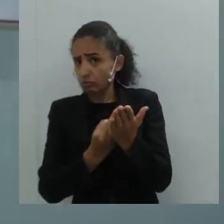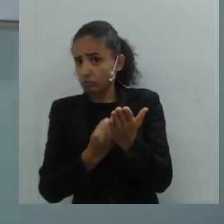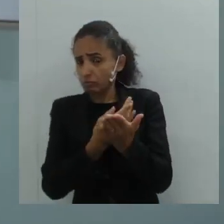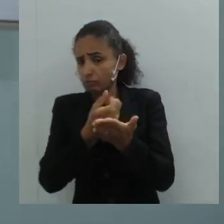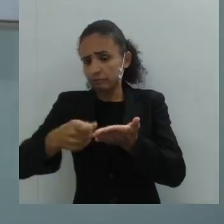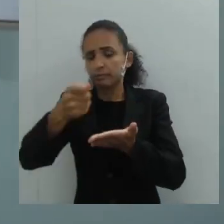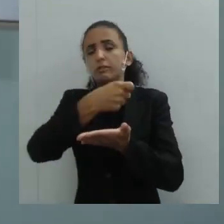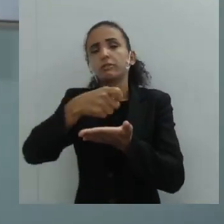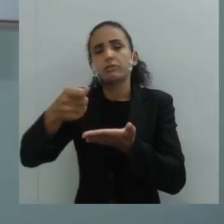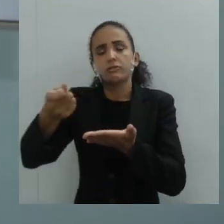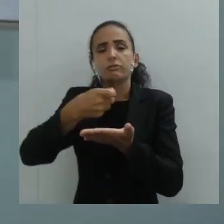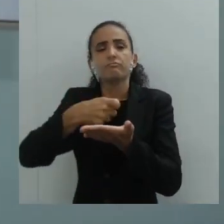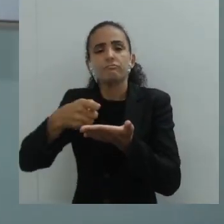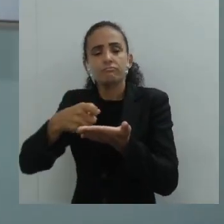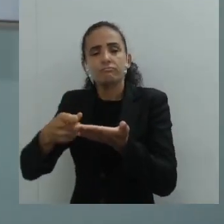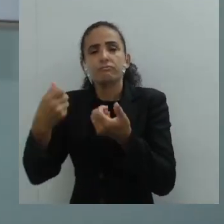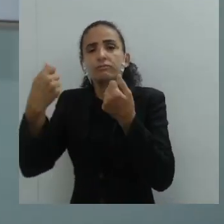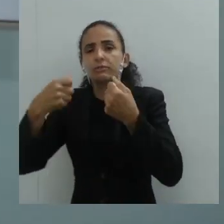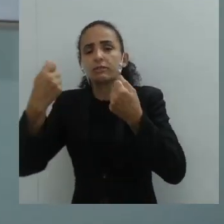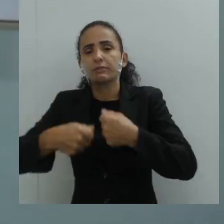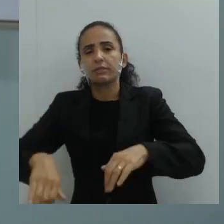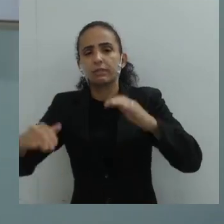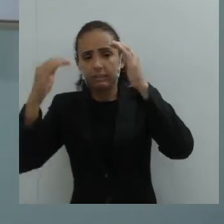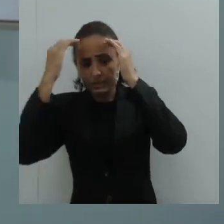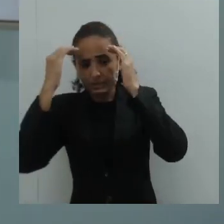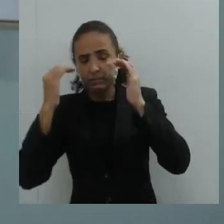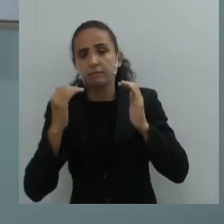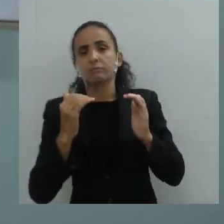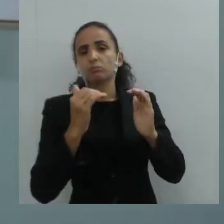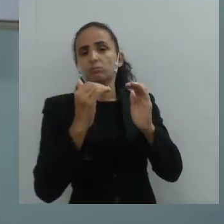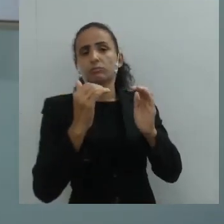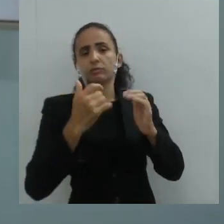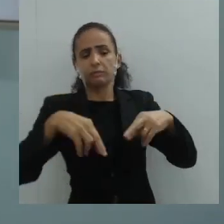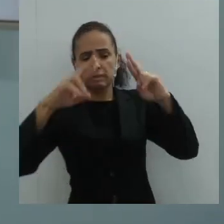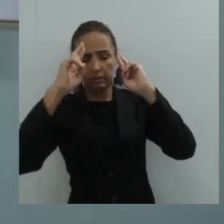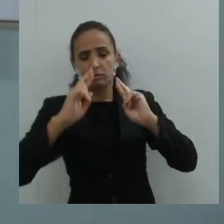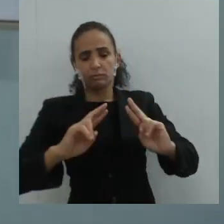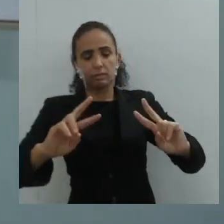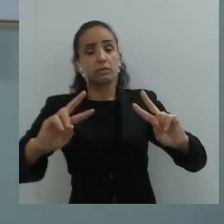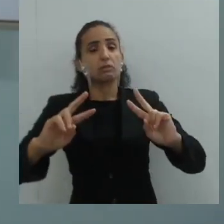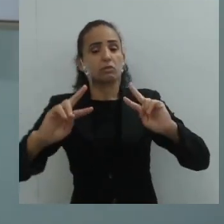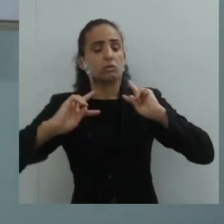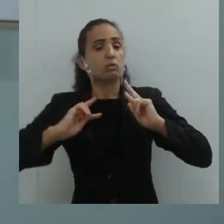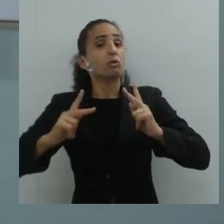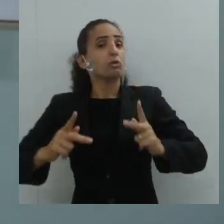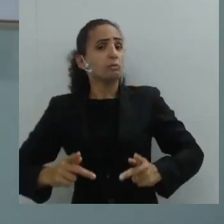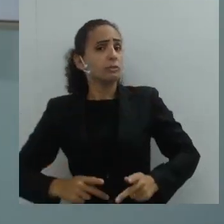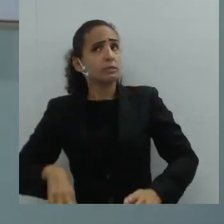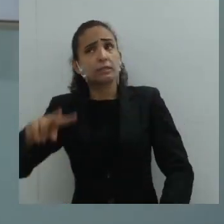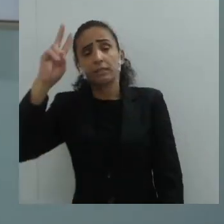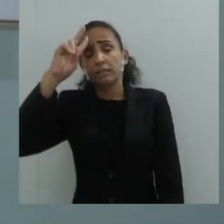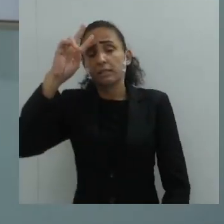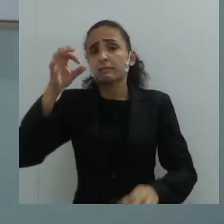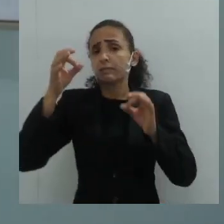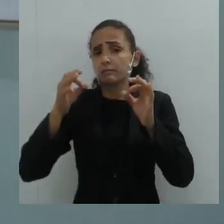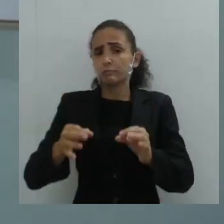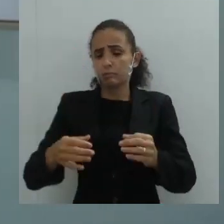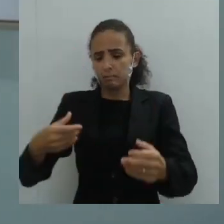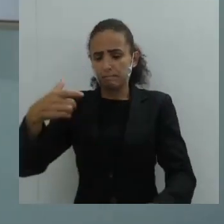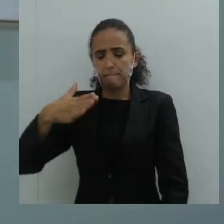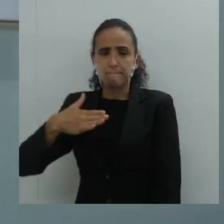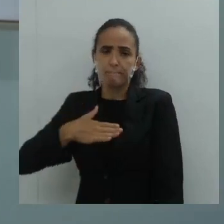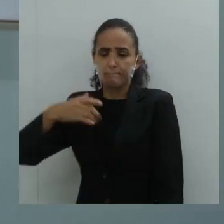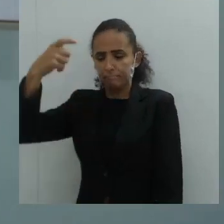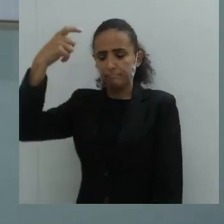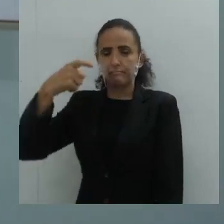forem escrever, vocês têm que respeitar o quê? Os direitos humanos. Lembrar é aquela questão simples. O meu